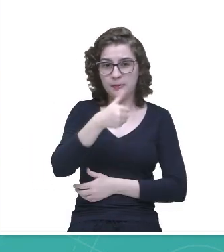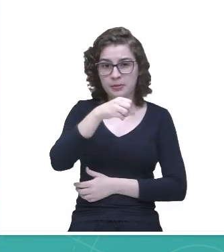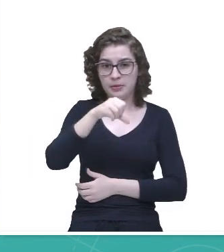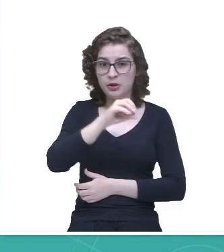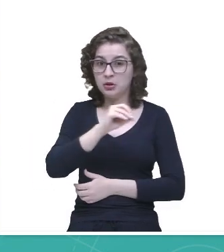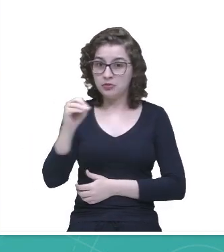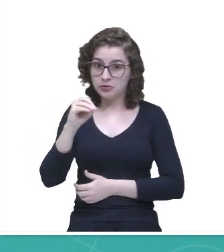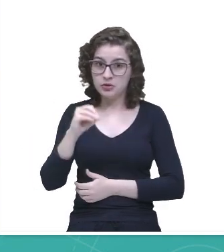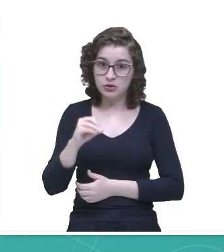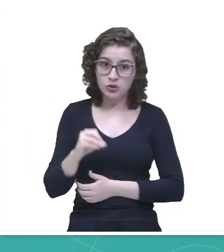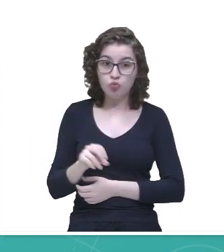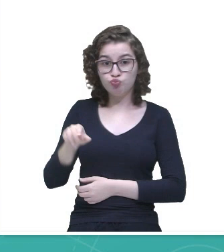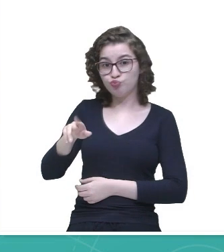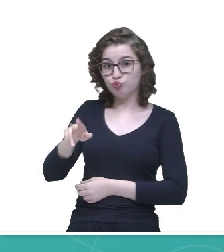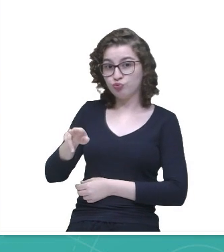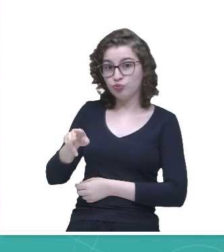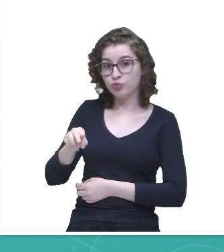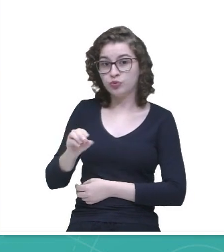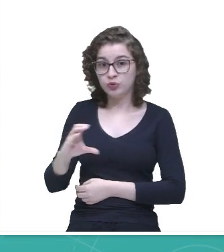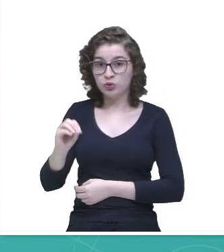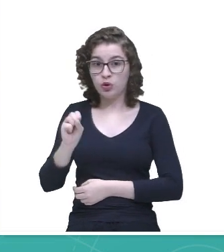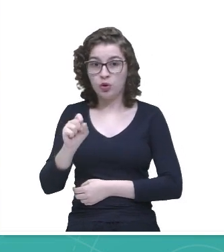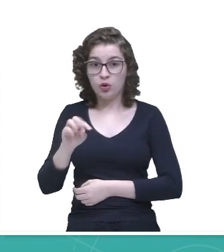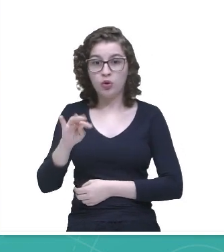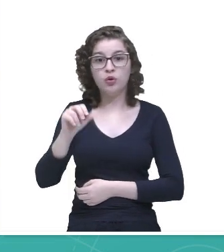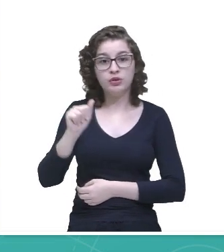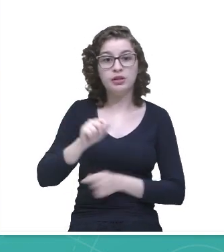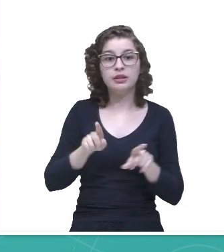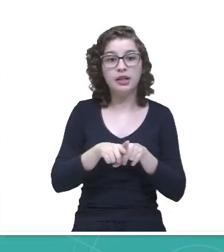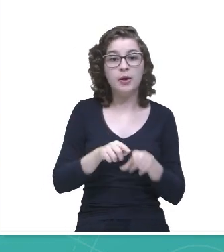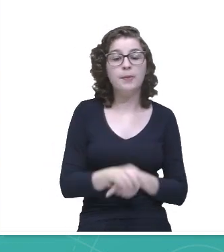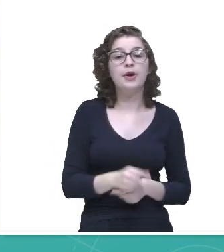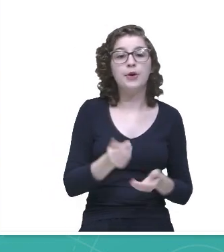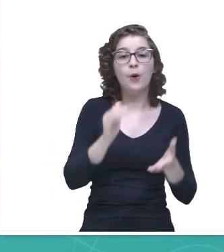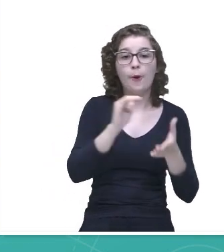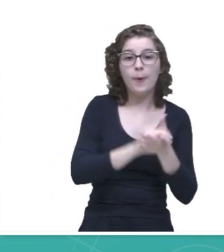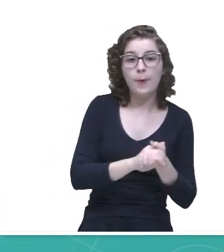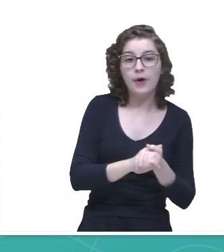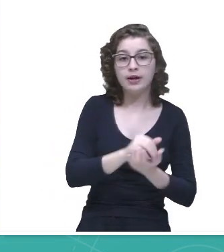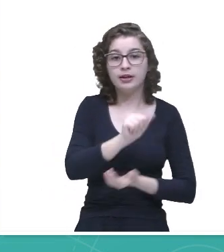irmãos Arthur e João Timóteo da Costa e o casal Georgina e Lucílio, tá?